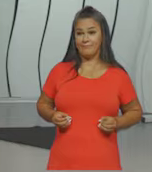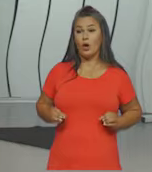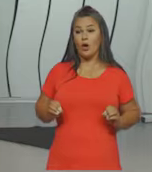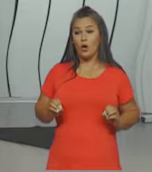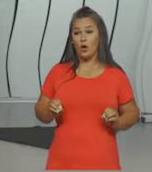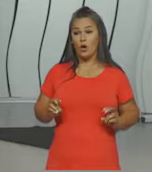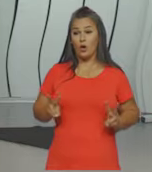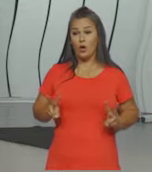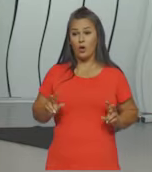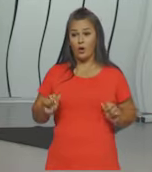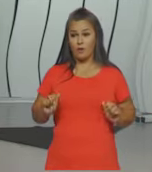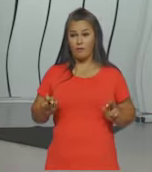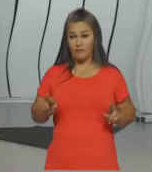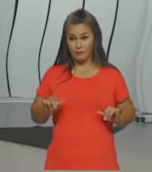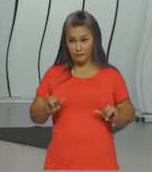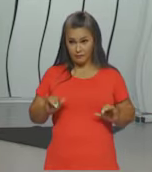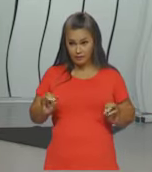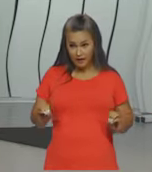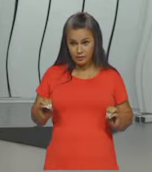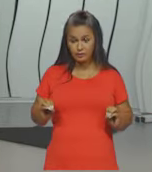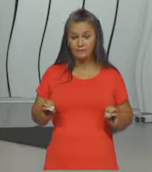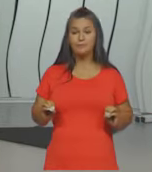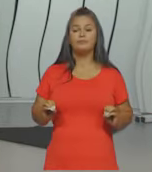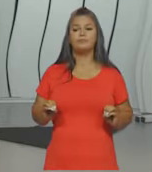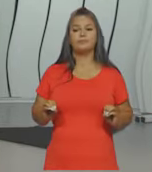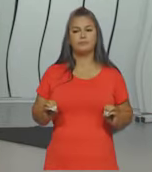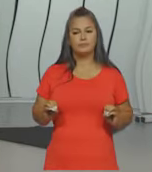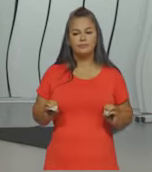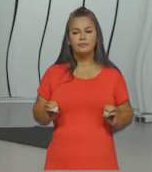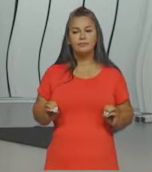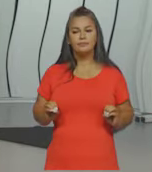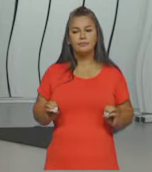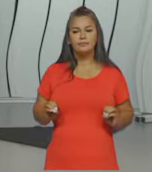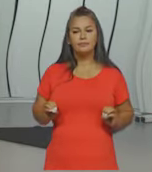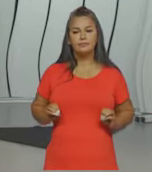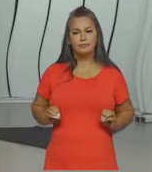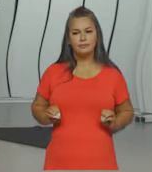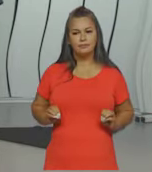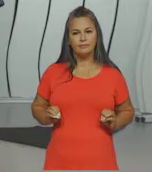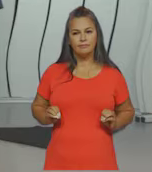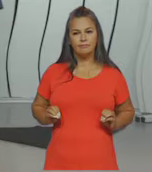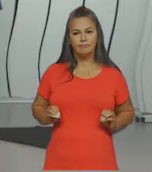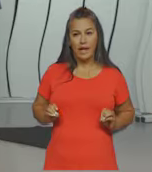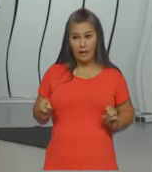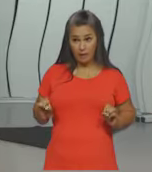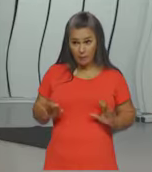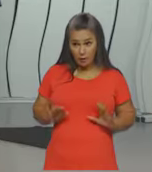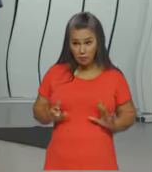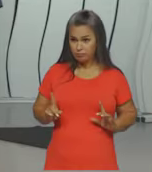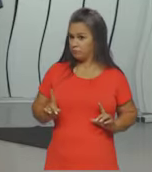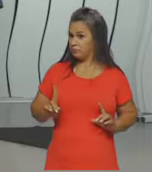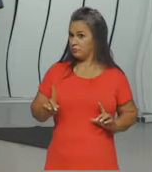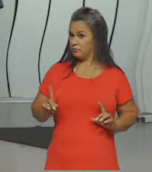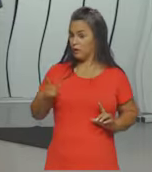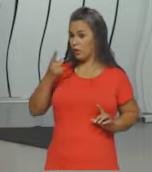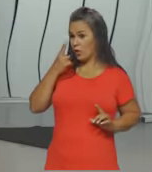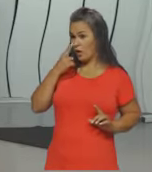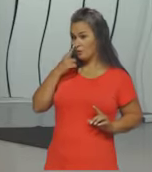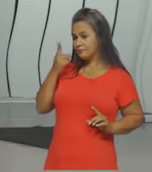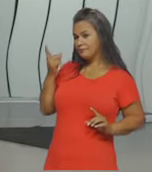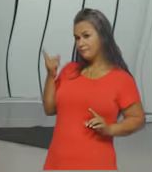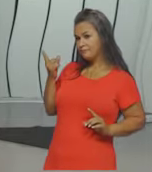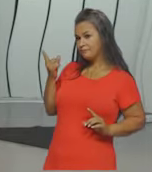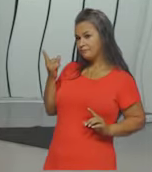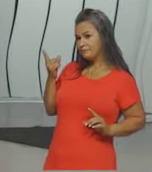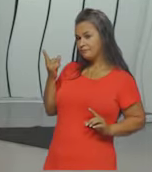Que é um conjunto ali de células ao redor do ovócito. Bem, olha que interessante aqui.